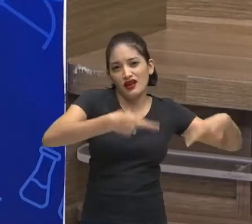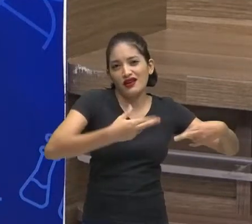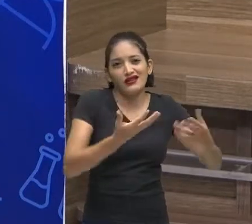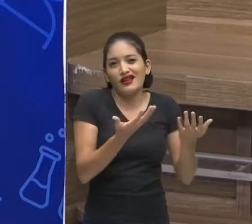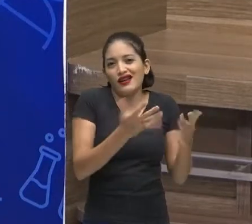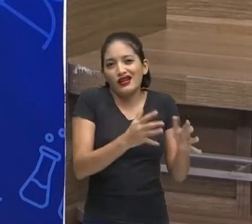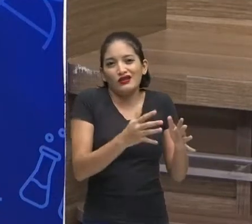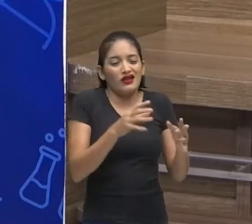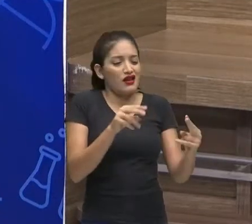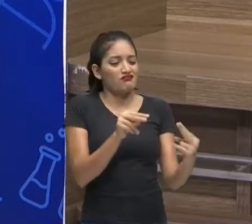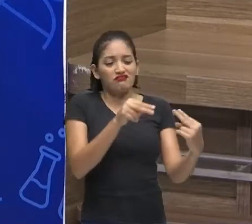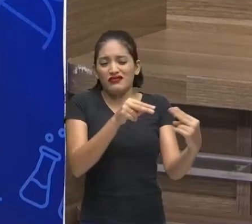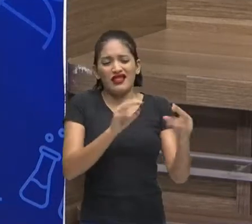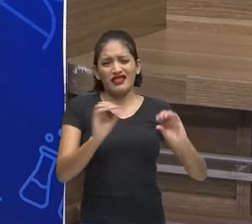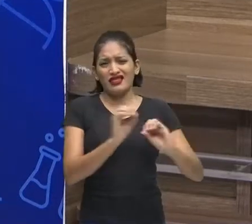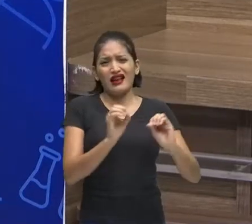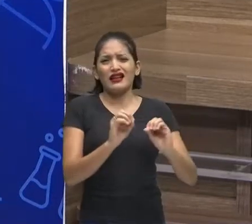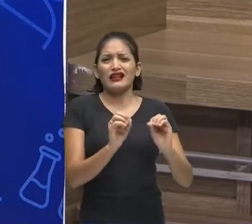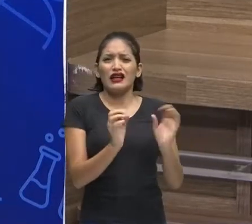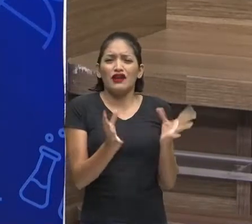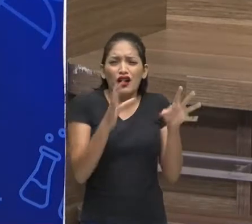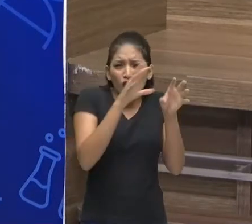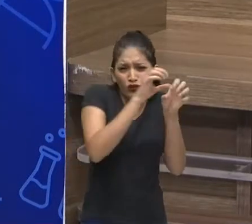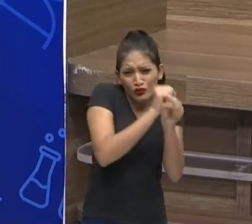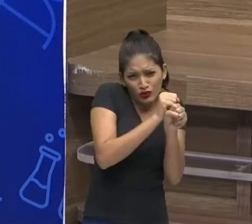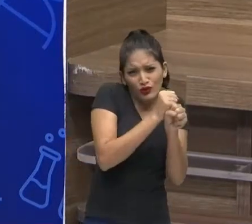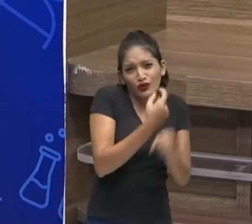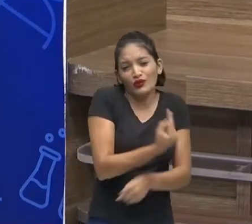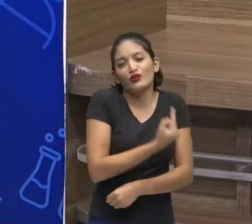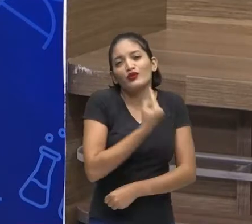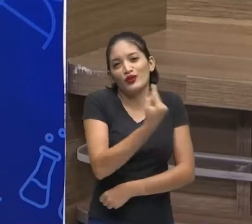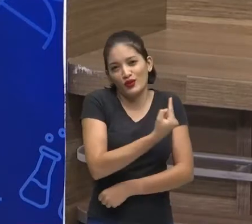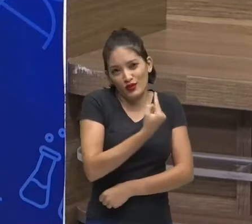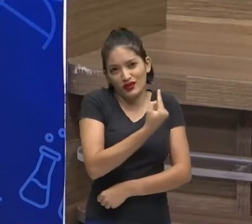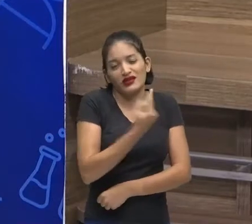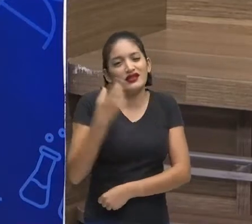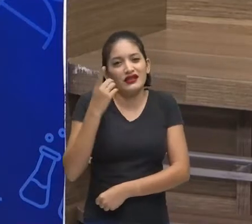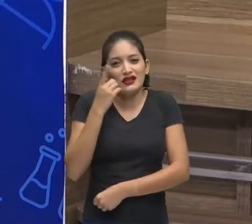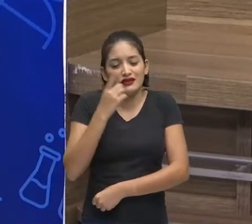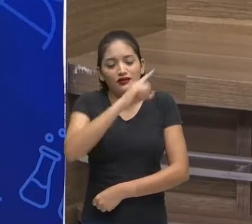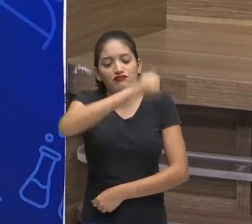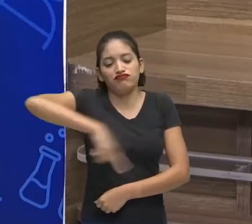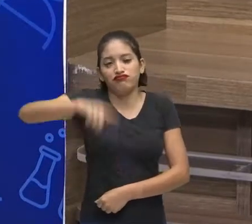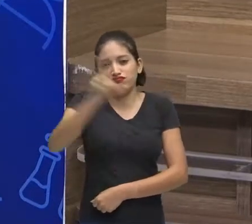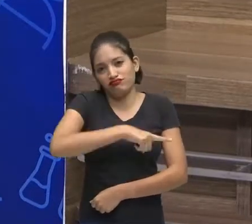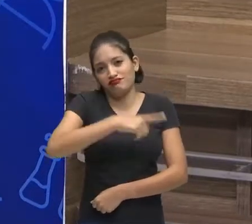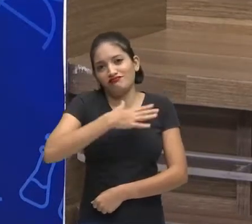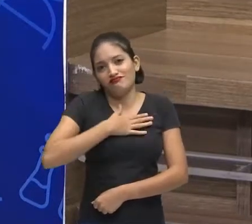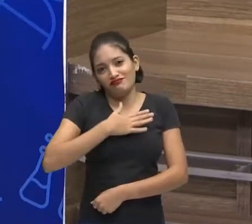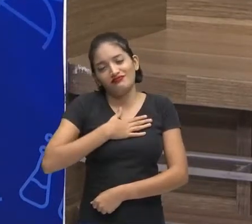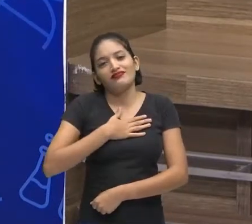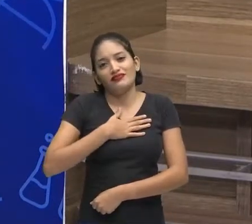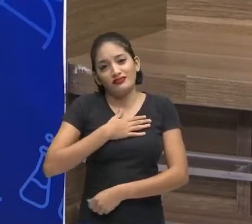olhar ninguém, quero ficar no escuro, eu quero, digamos, nesse dia me cancelar,